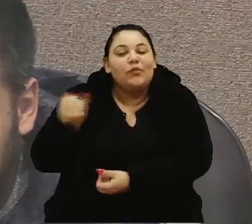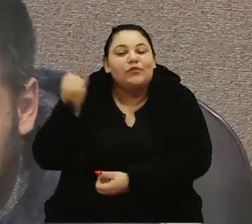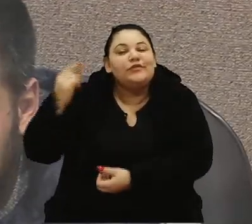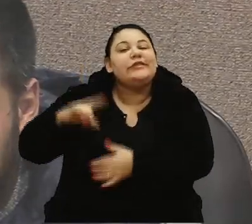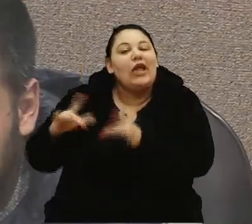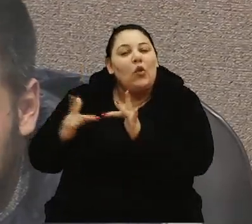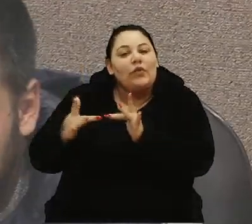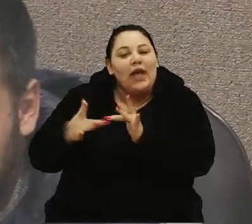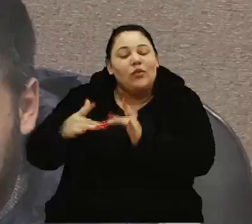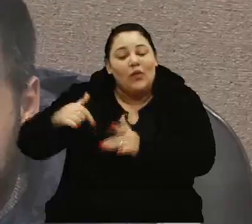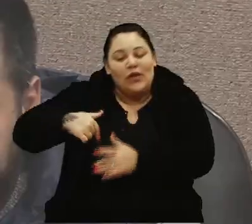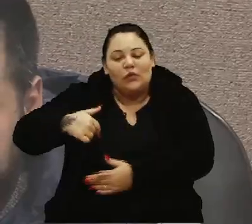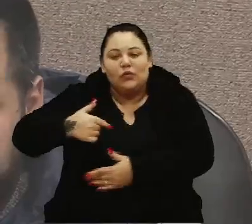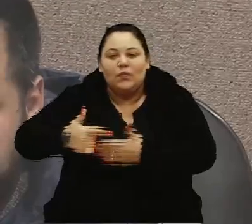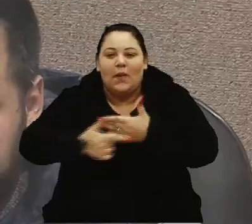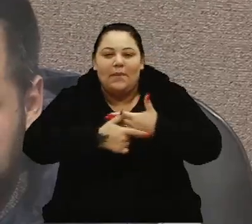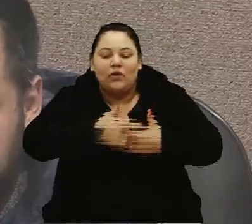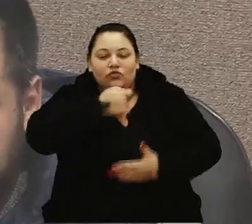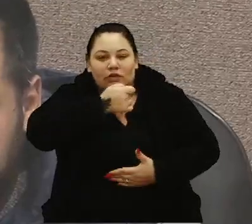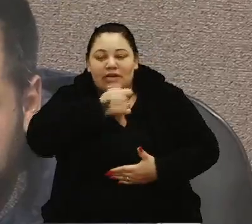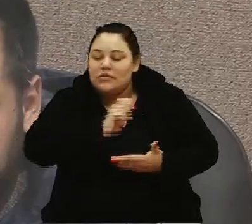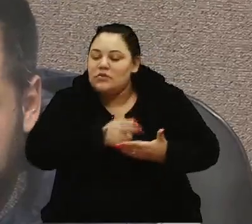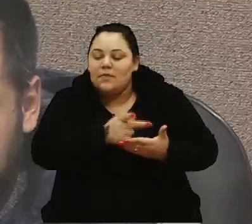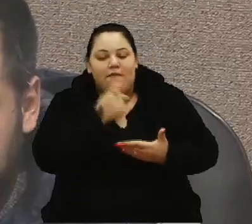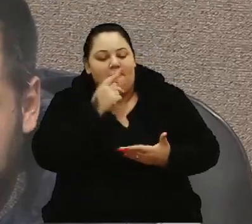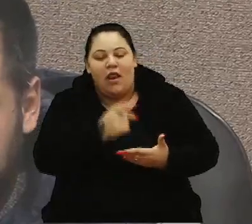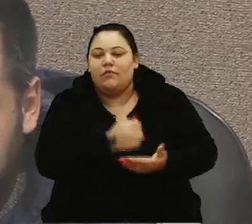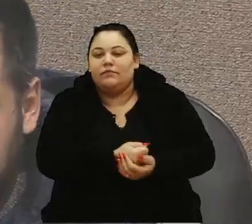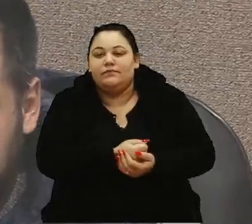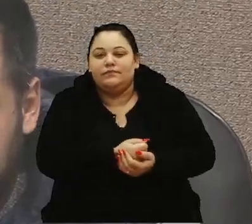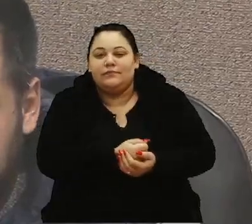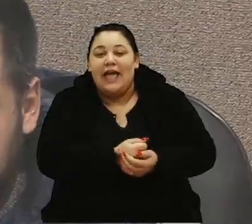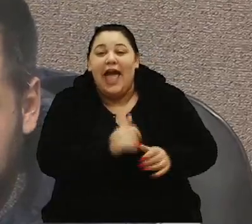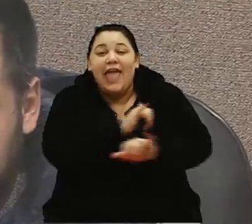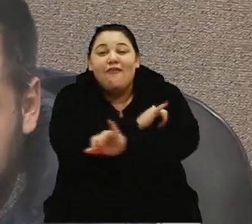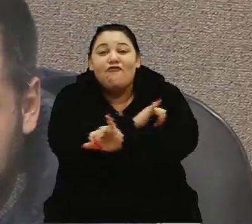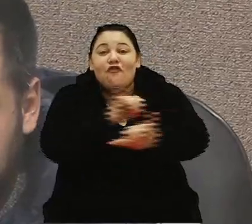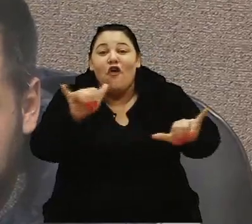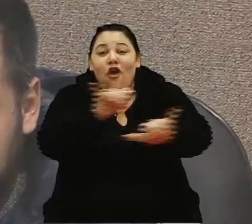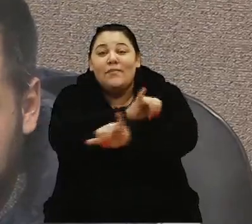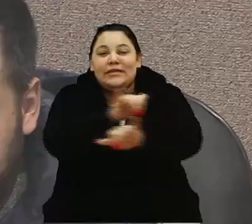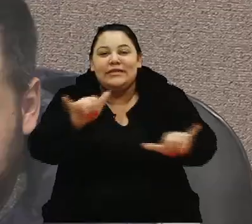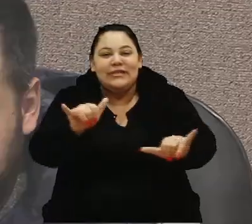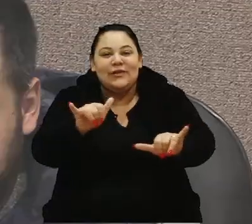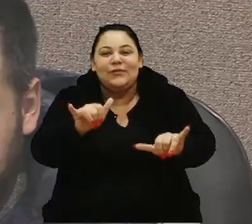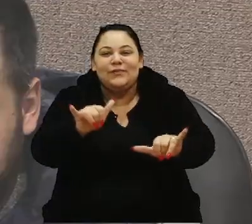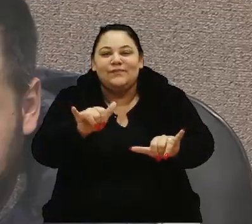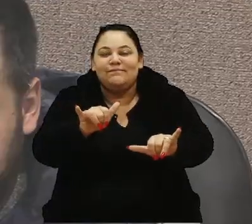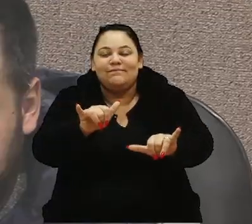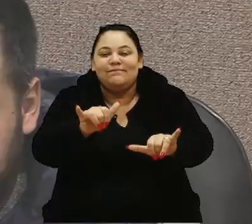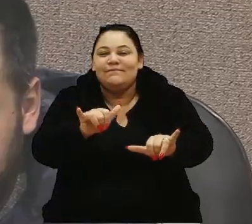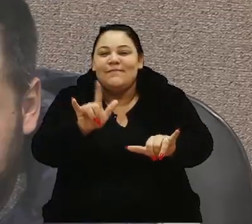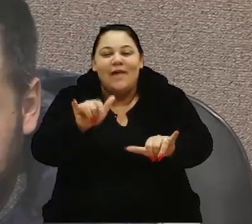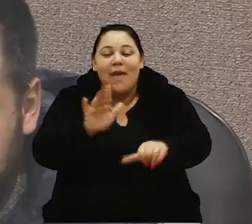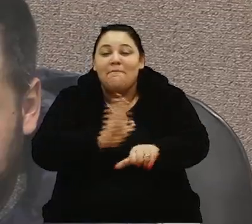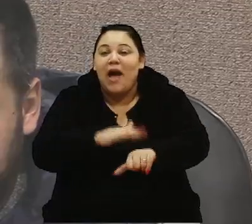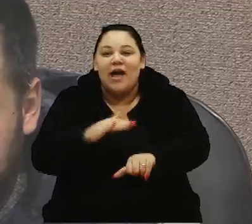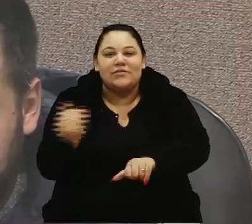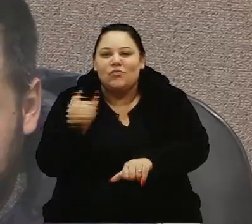como jornalista sempre falo que a informação é o diferencial, né, é o que nos